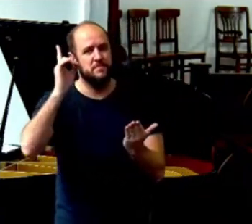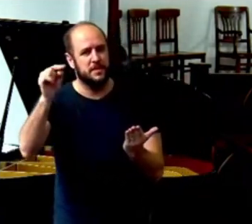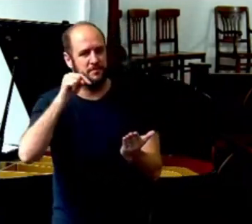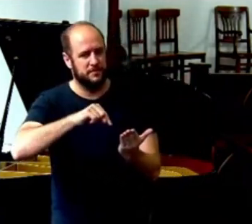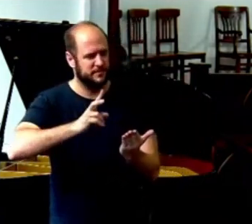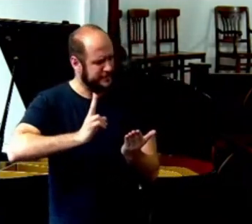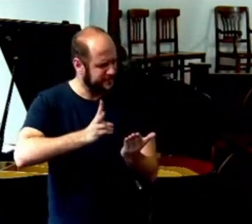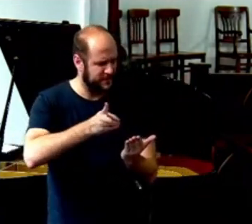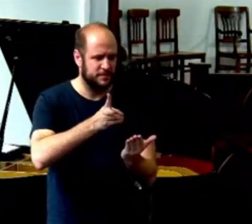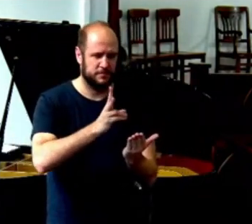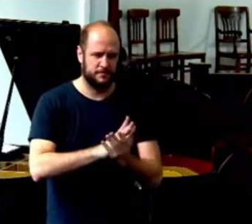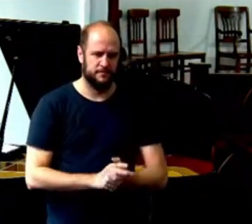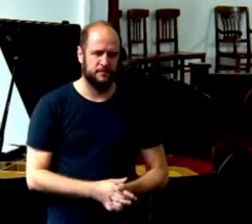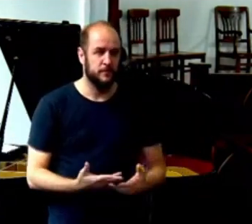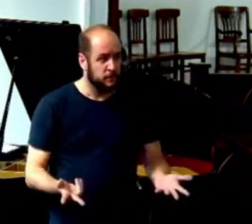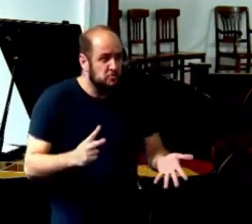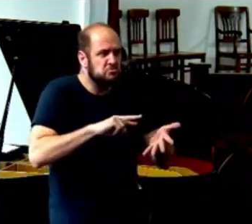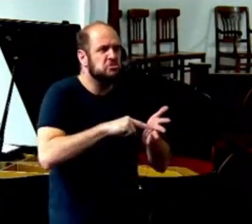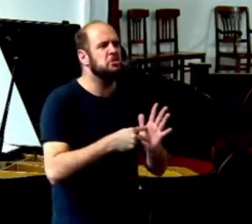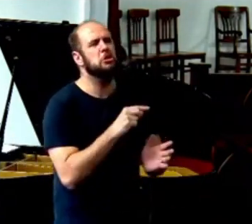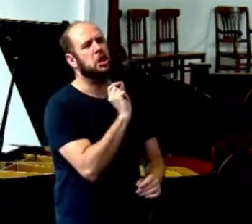Então, qual é o sentido?